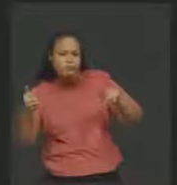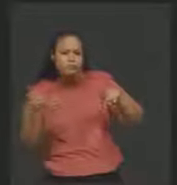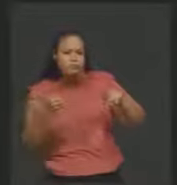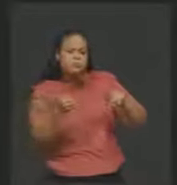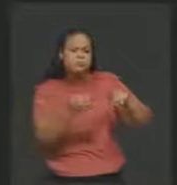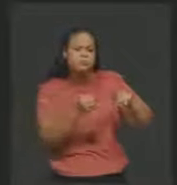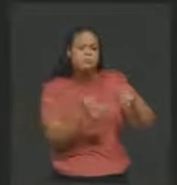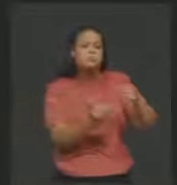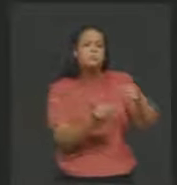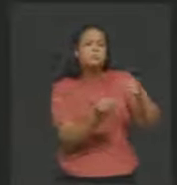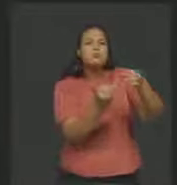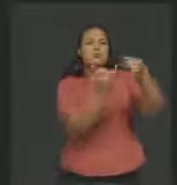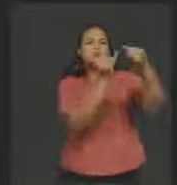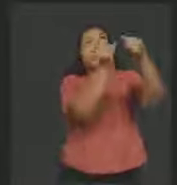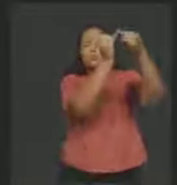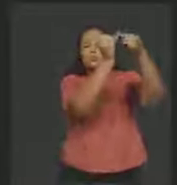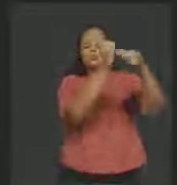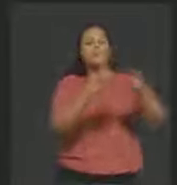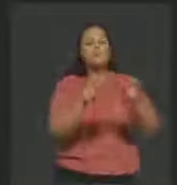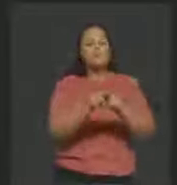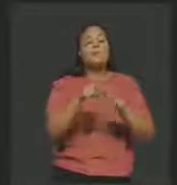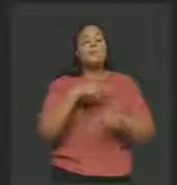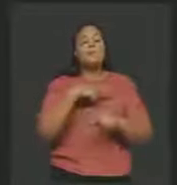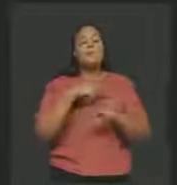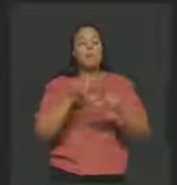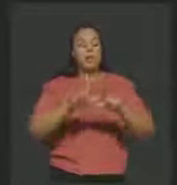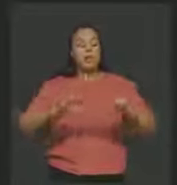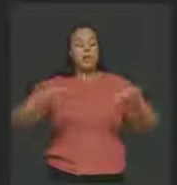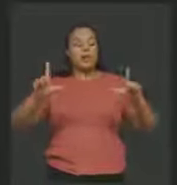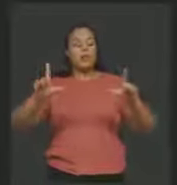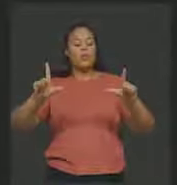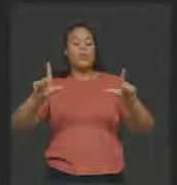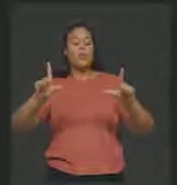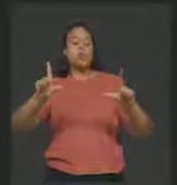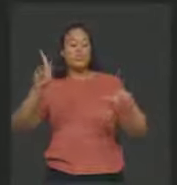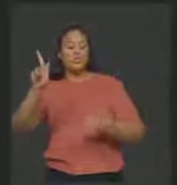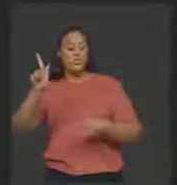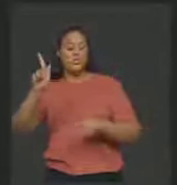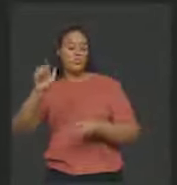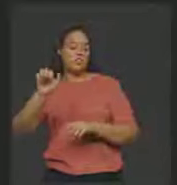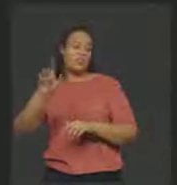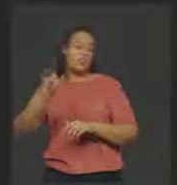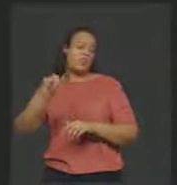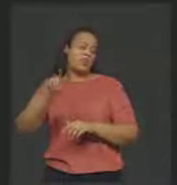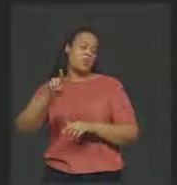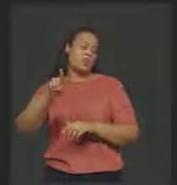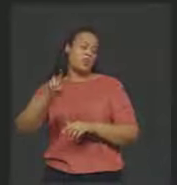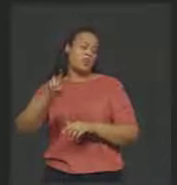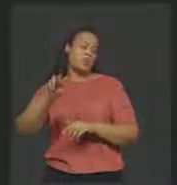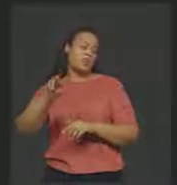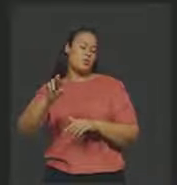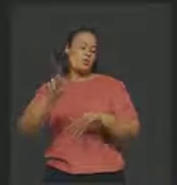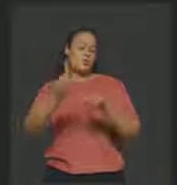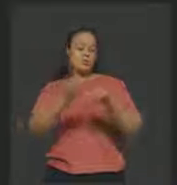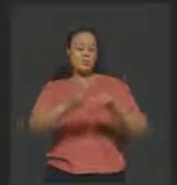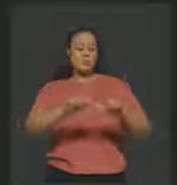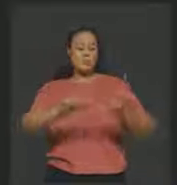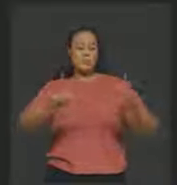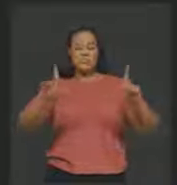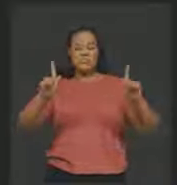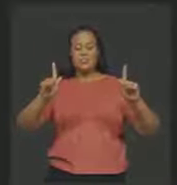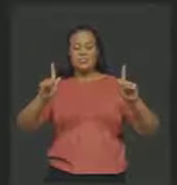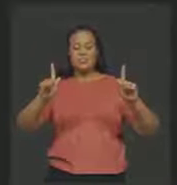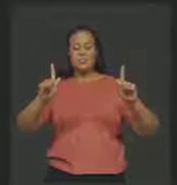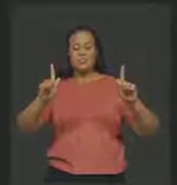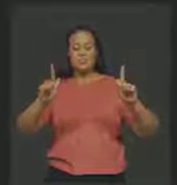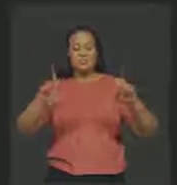elétrica. Nós temos os geradores, aqui eu já coloquei a letra G maiúscula, que é uma forma de representar os geradores, que pode